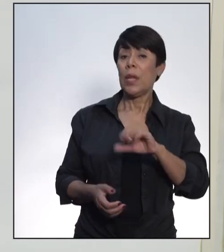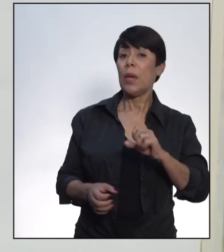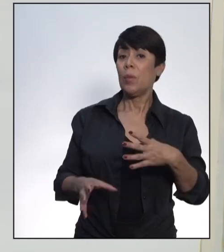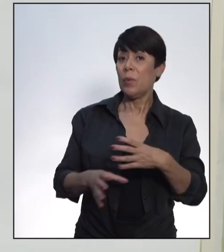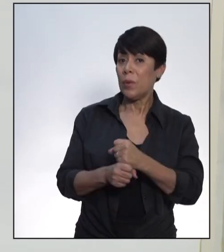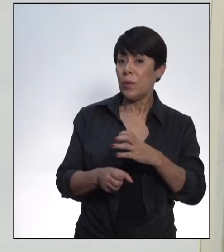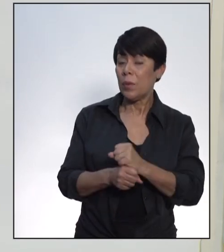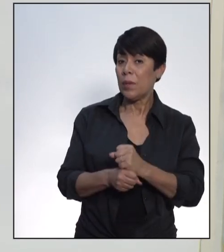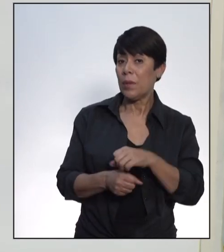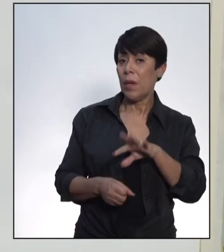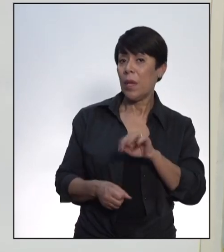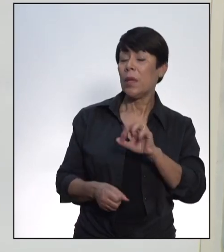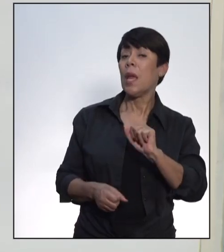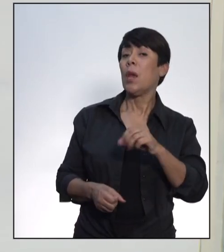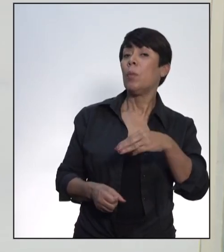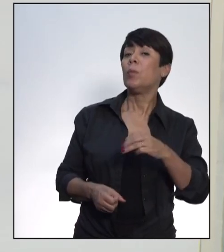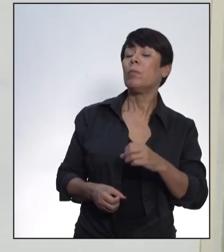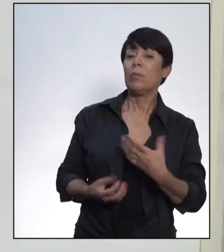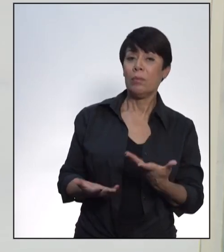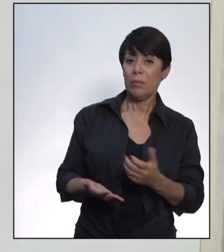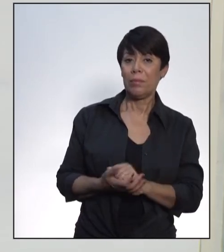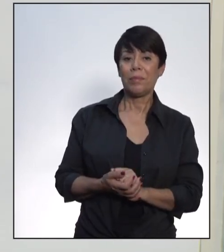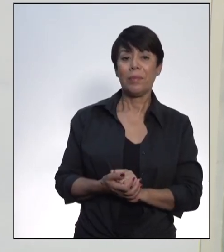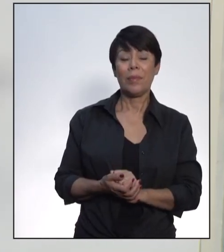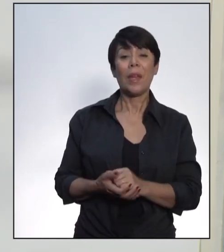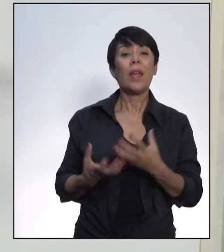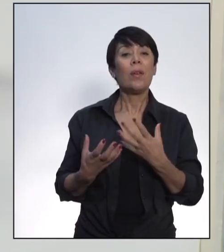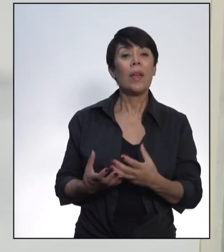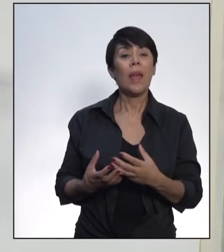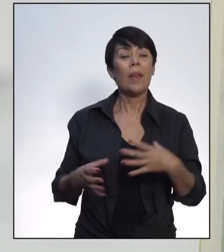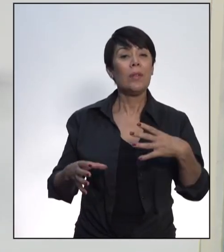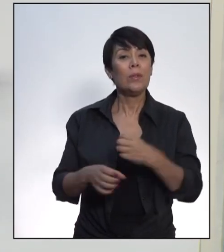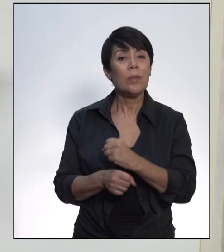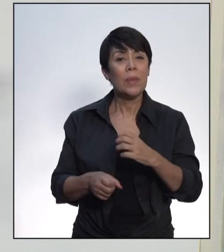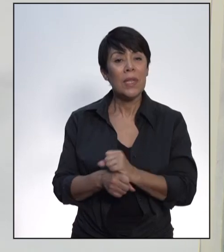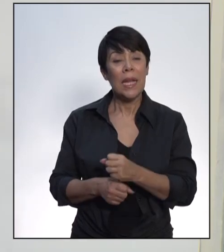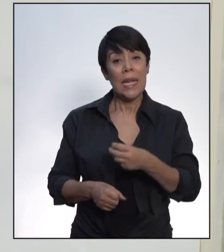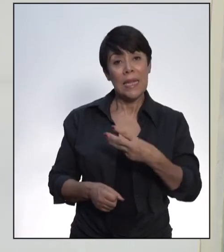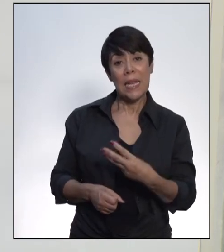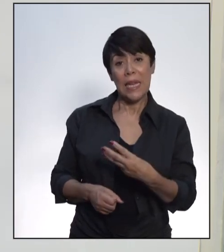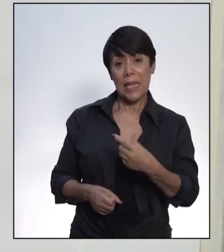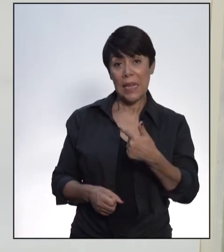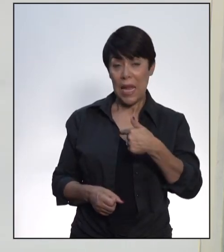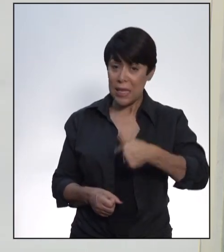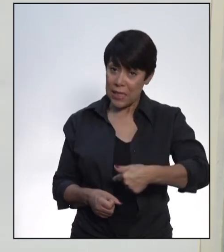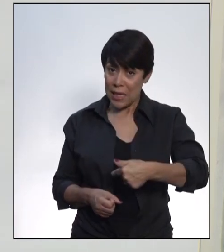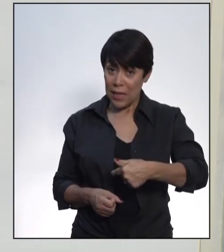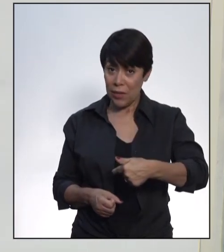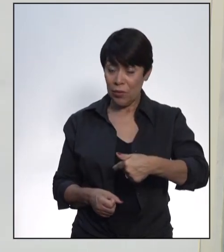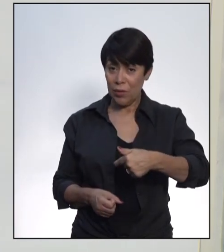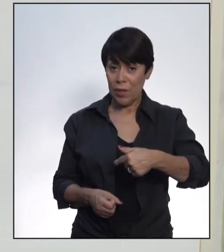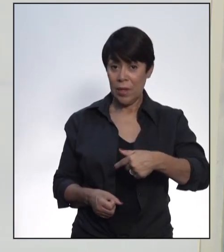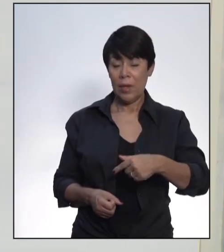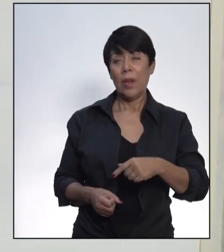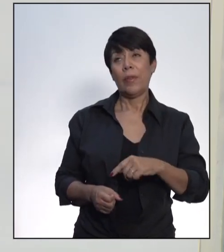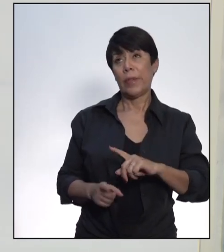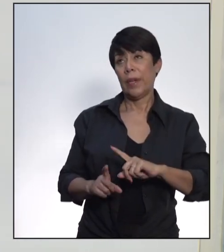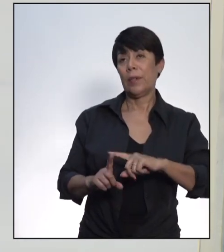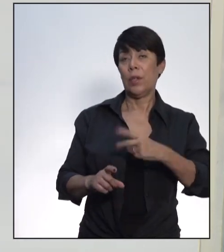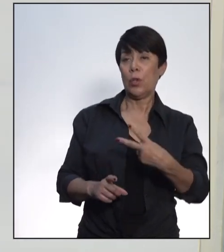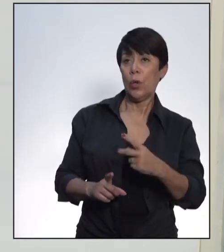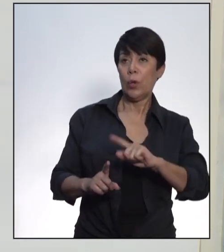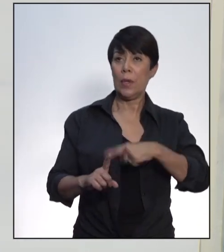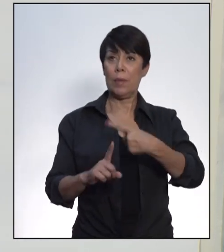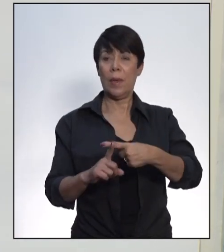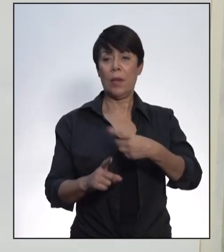somatória dos termos? Eu quero a somatória dos 37 primeiros termos. eu não vou ficar 2 mais 4 mais